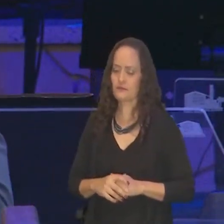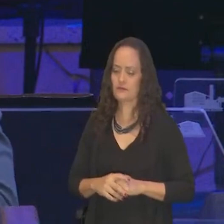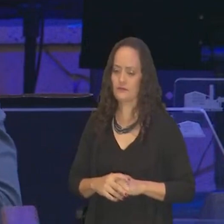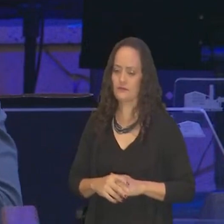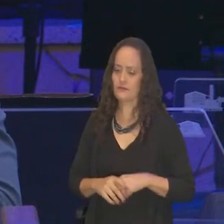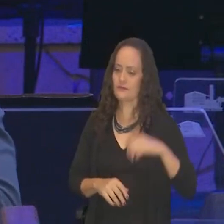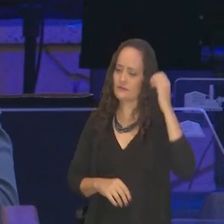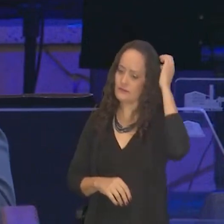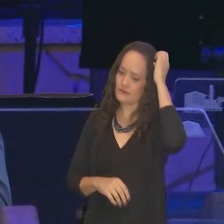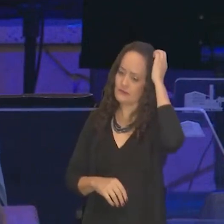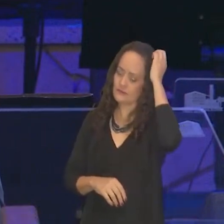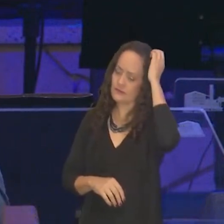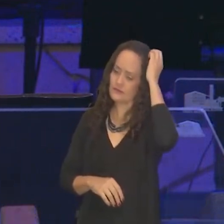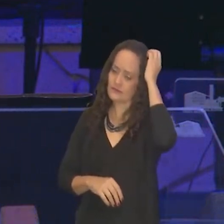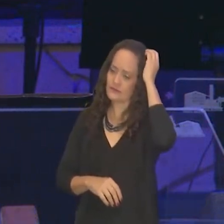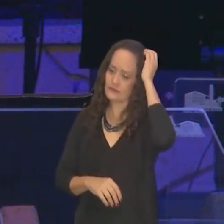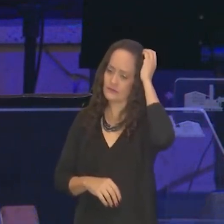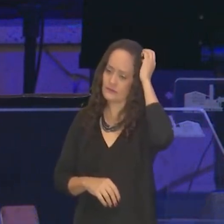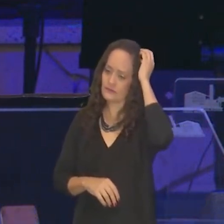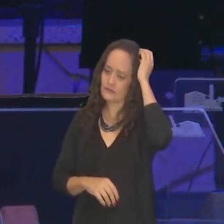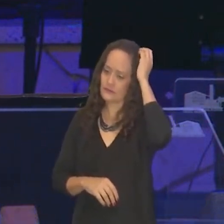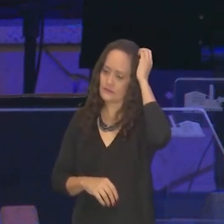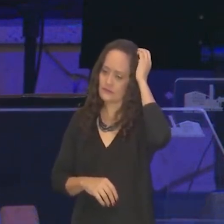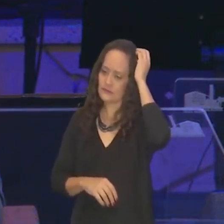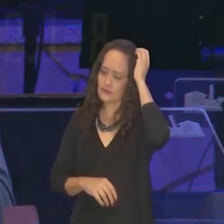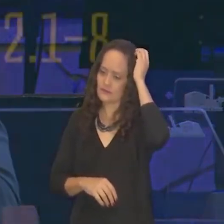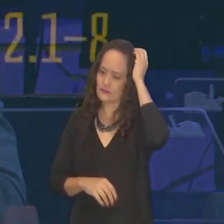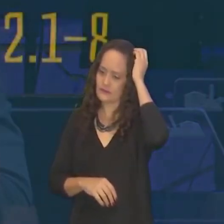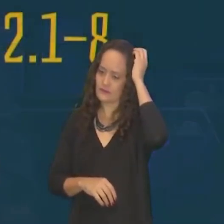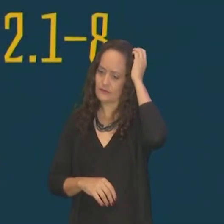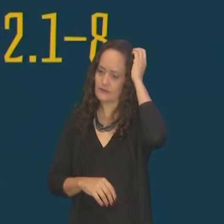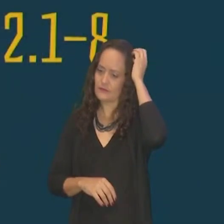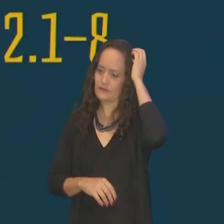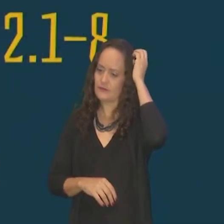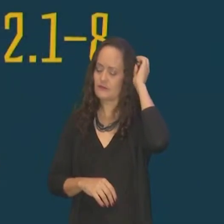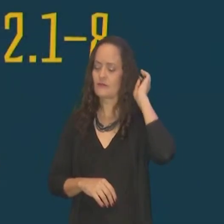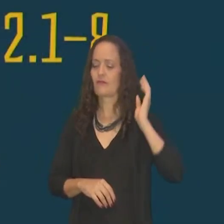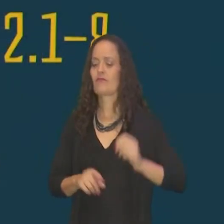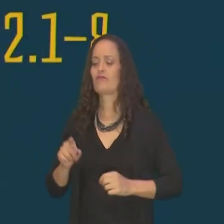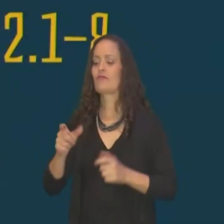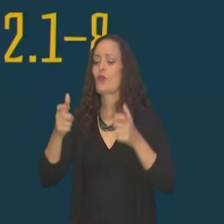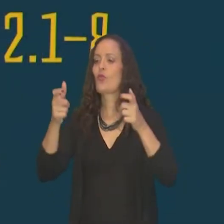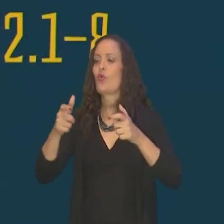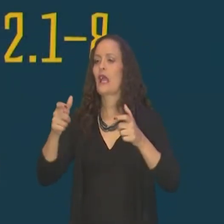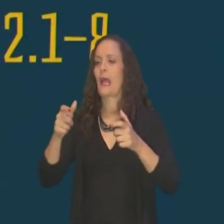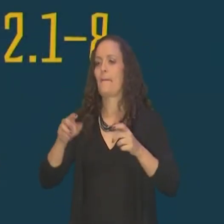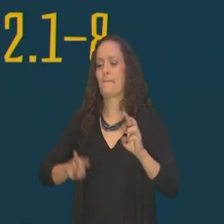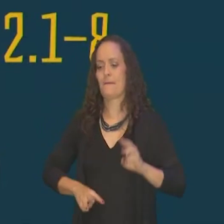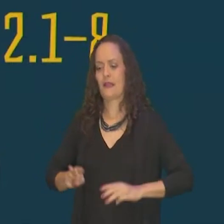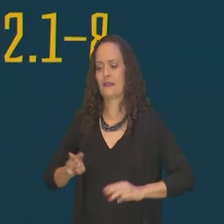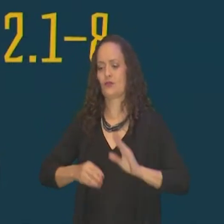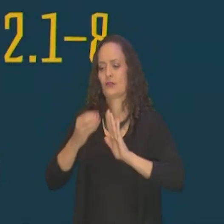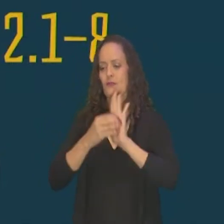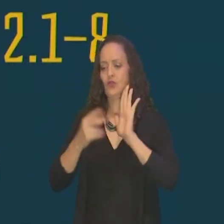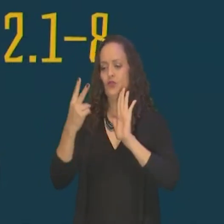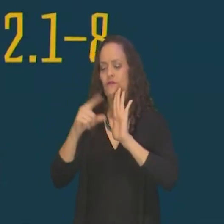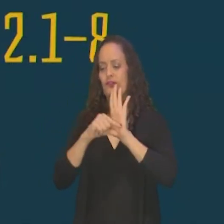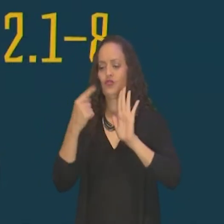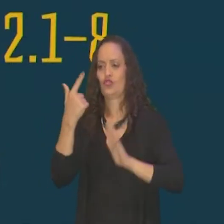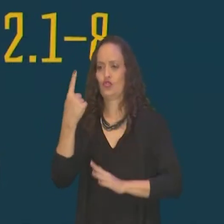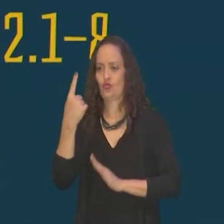esta profecia do profeta Miqueias. Onde é que ela está? Mateus 2, de 1 a